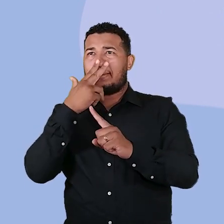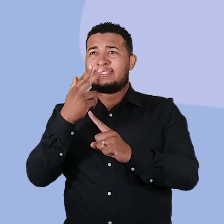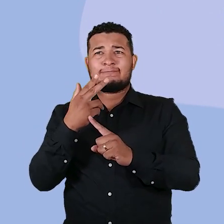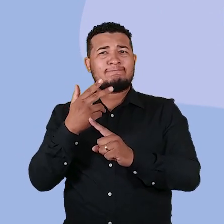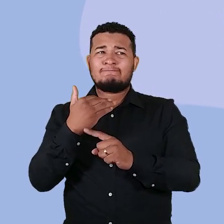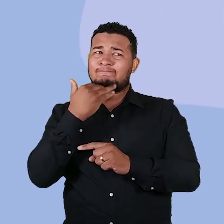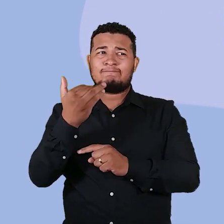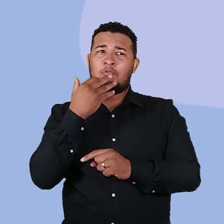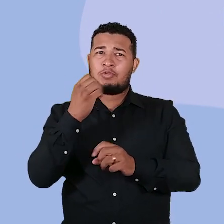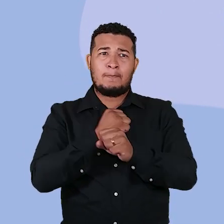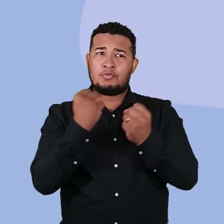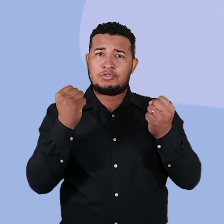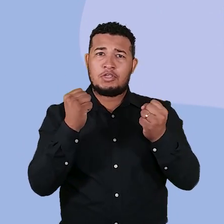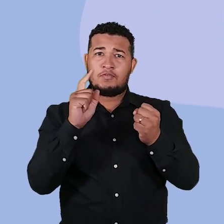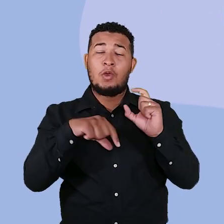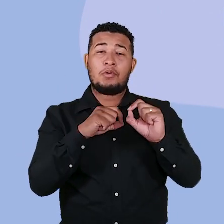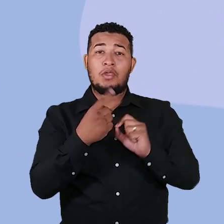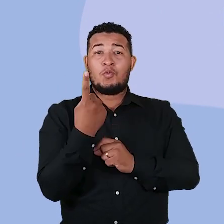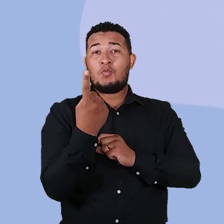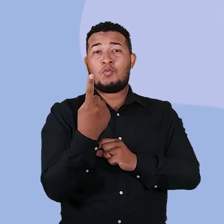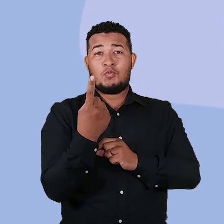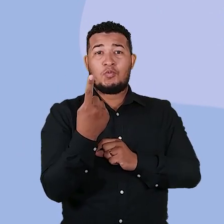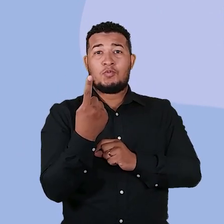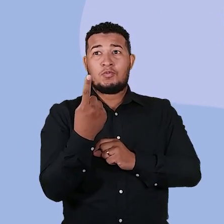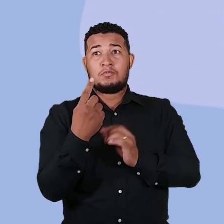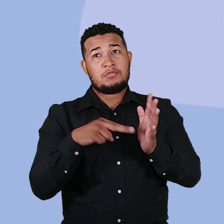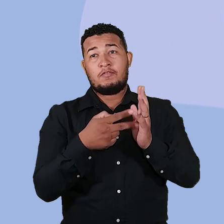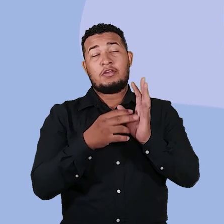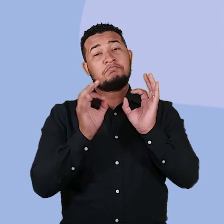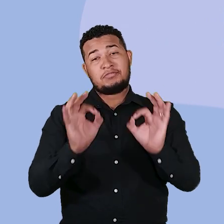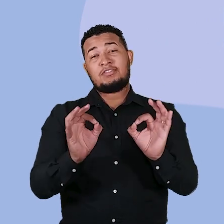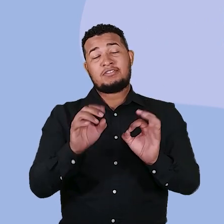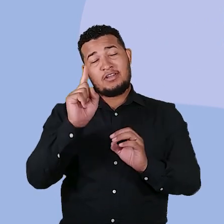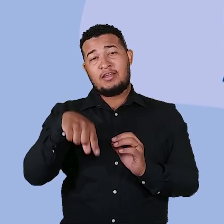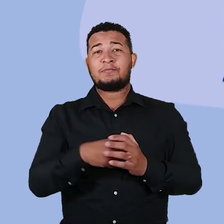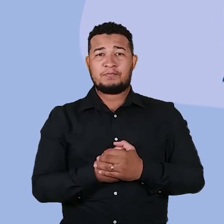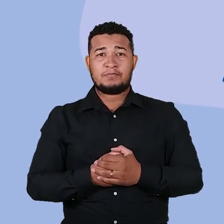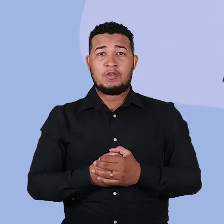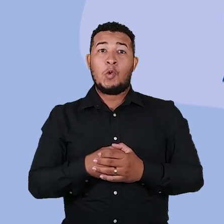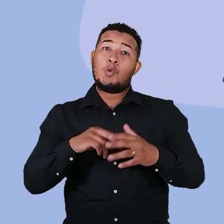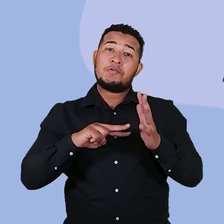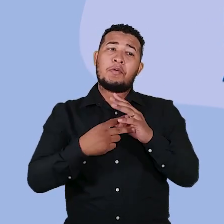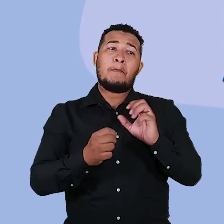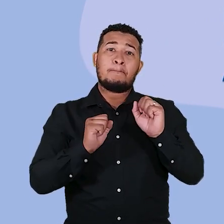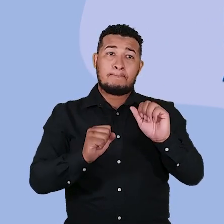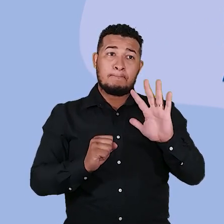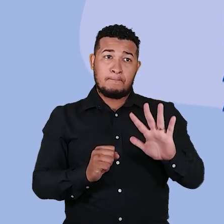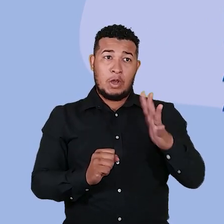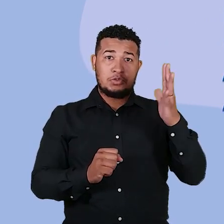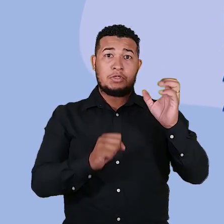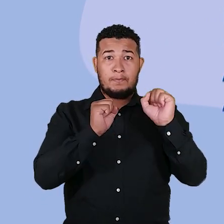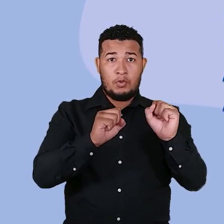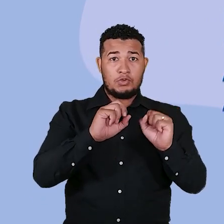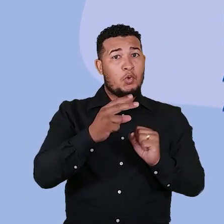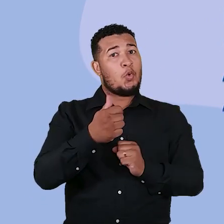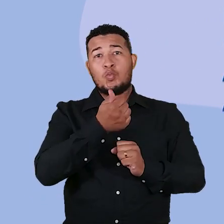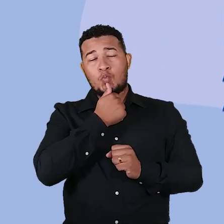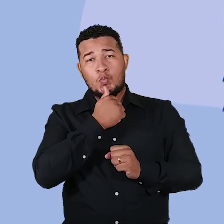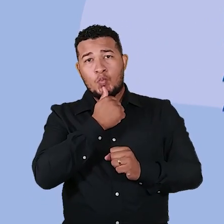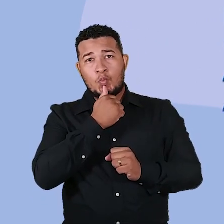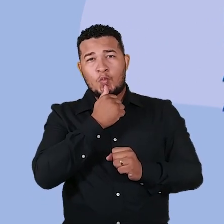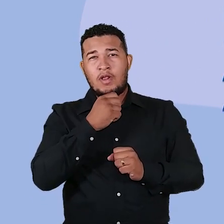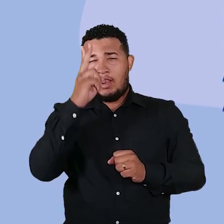probabilidade de não ocorrer um evento lá é um ou seja certa tudo bem até aí a